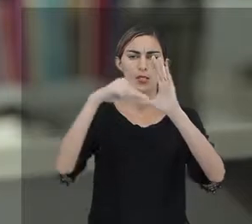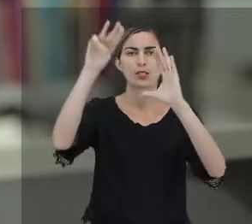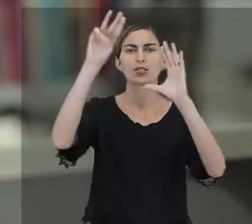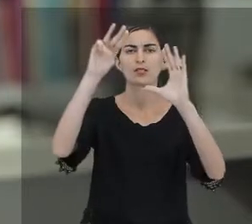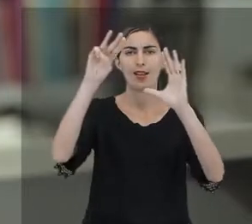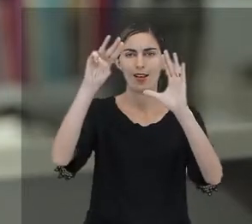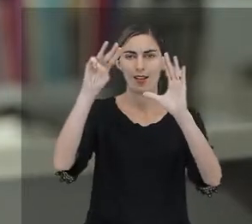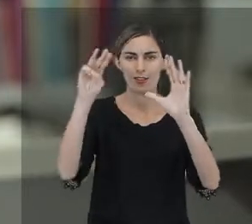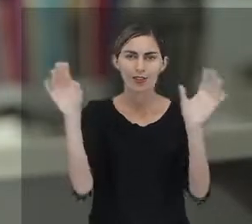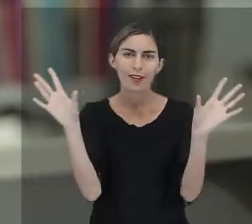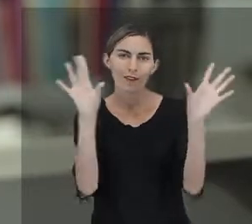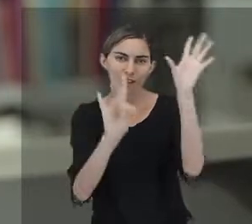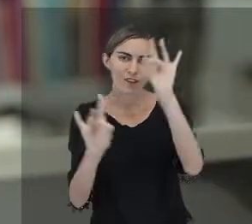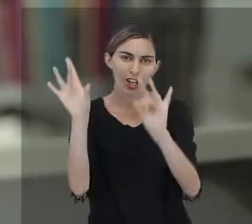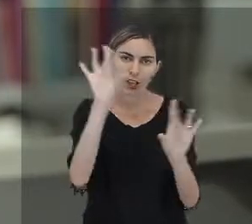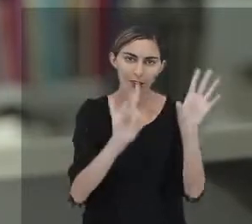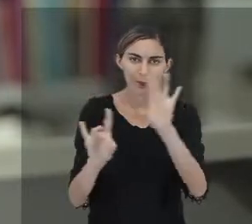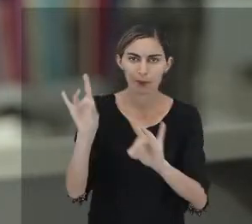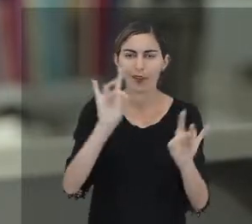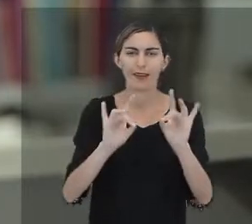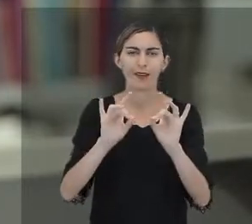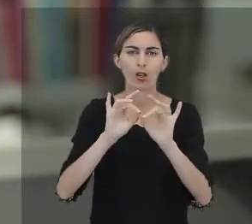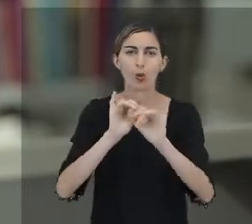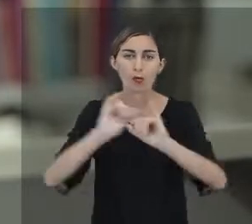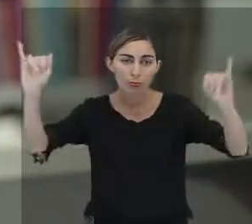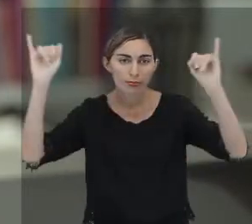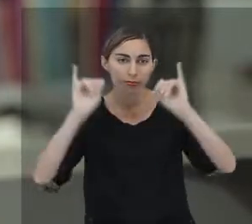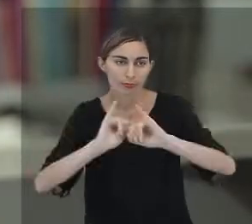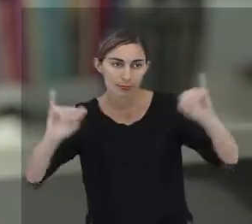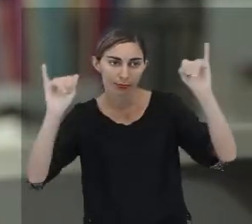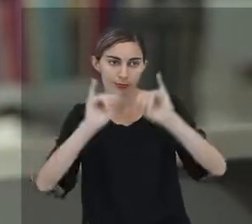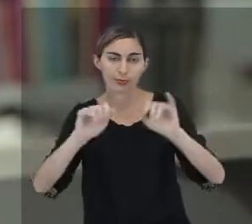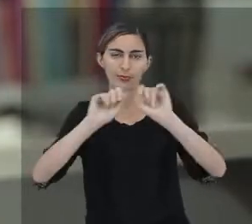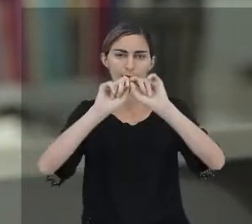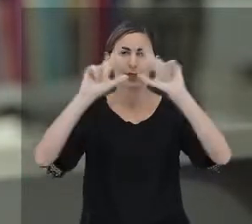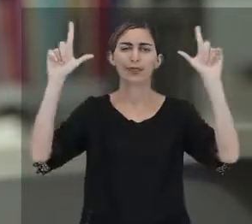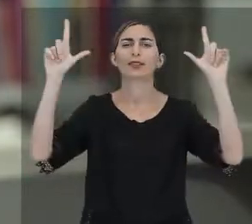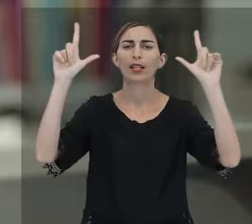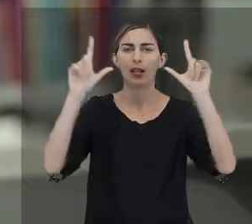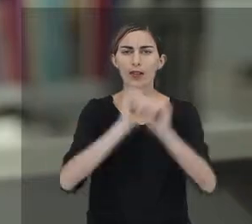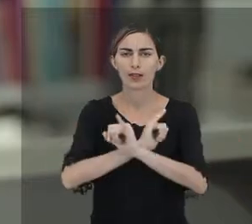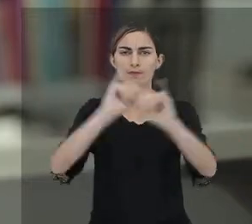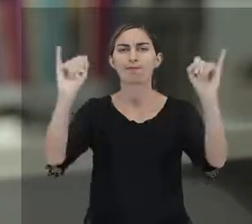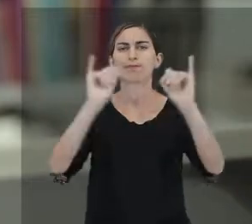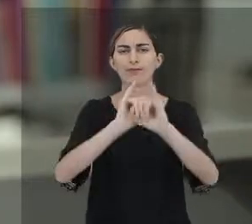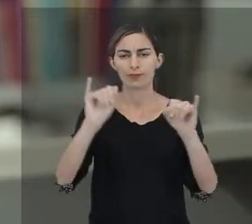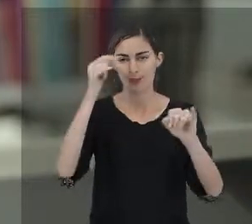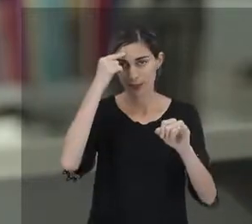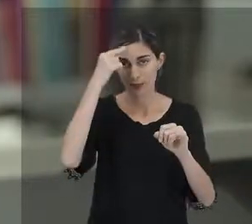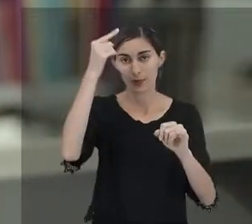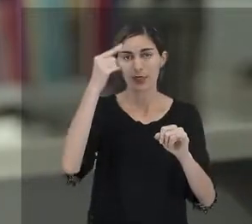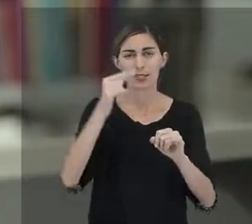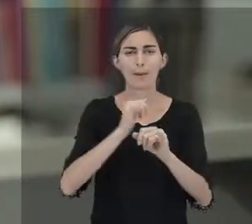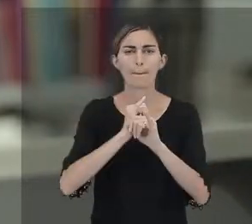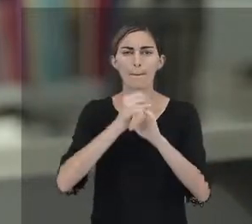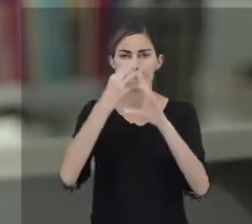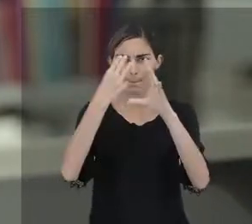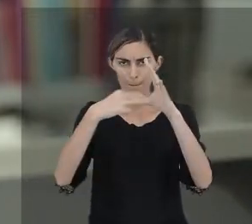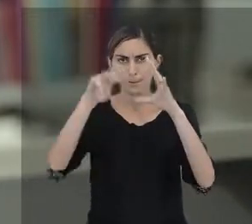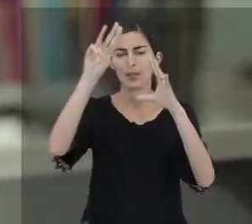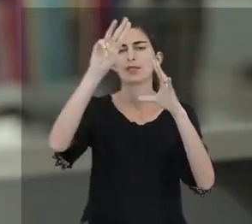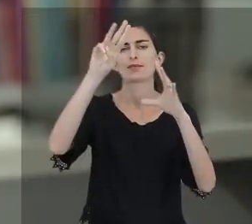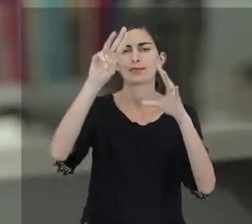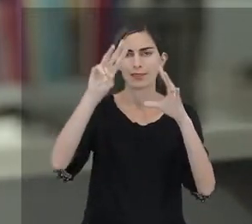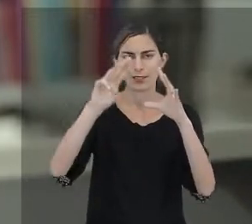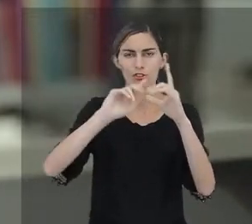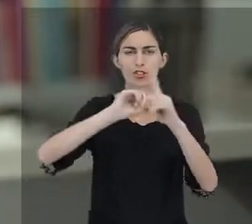de feedback para o usuário. Geralmente é um alertazinho que aparece na tela. Então, imagine que você quer dar uma